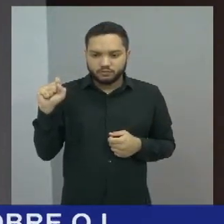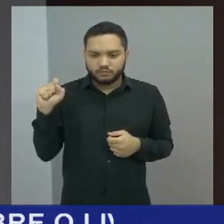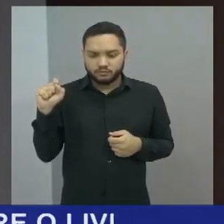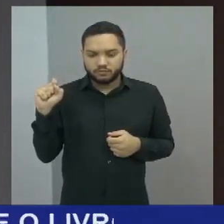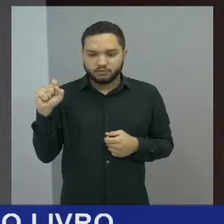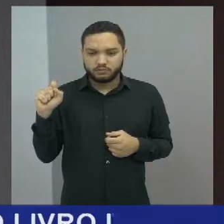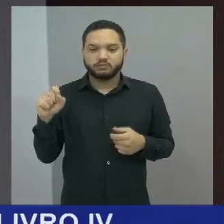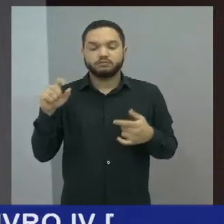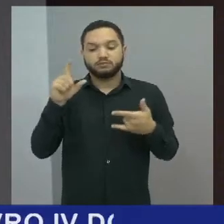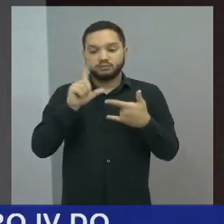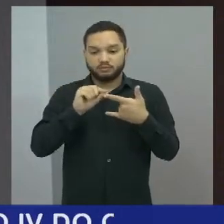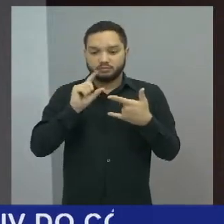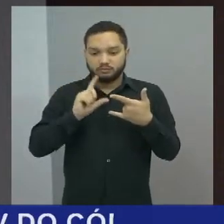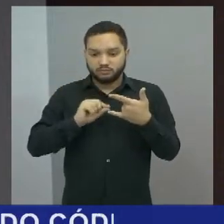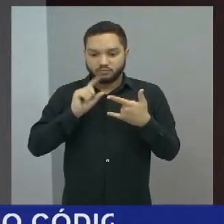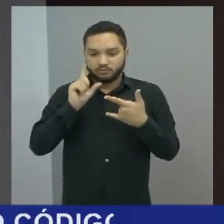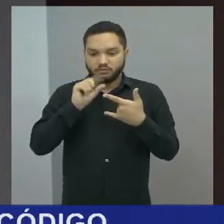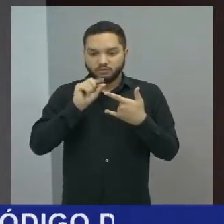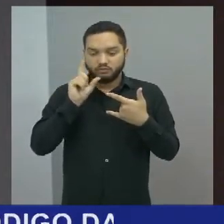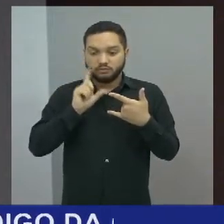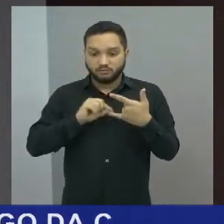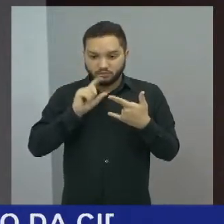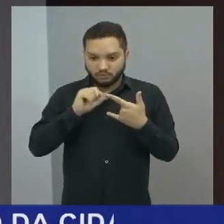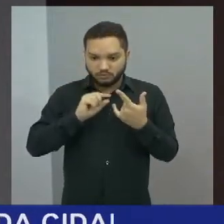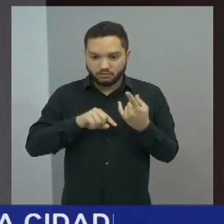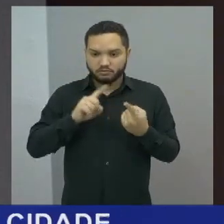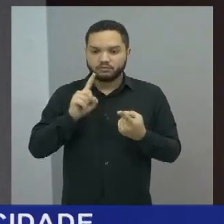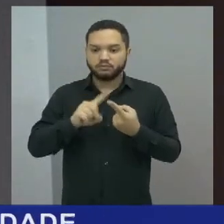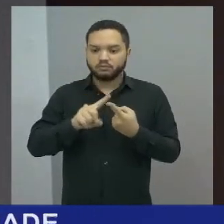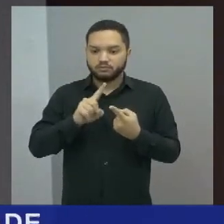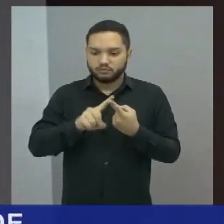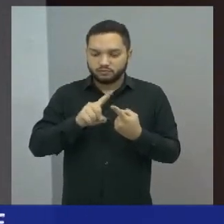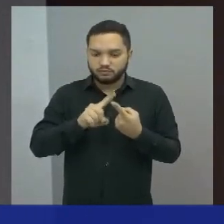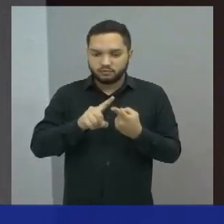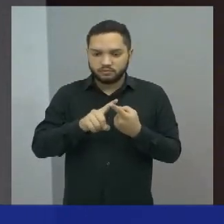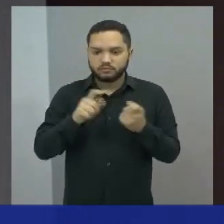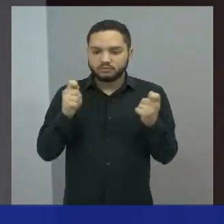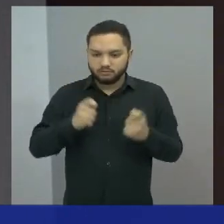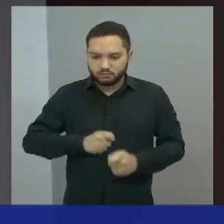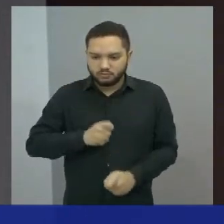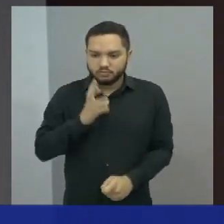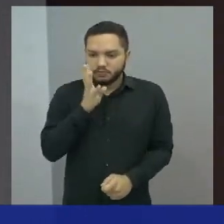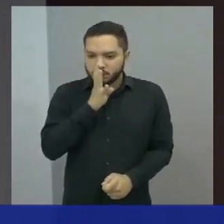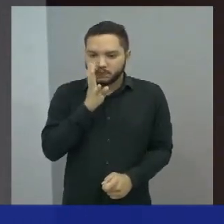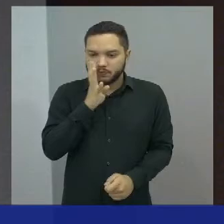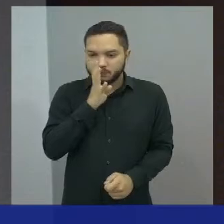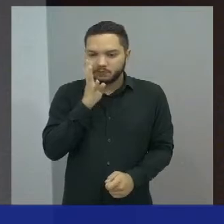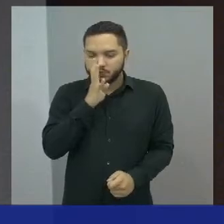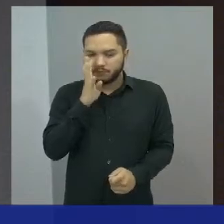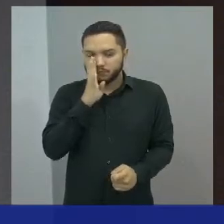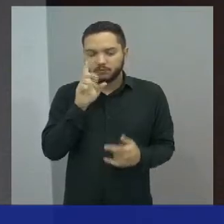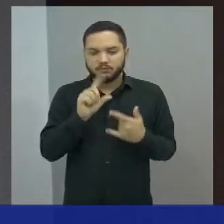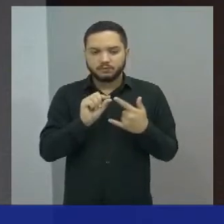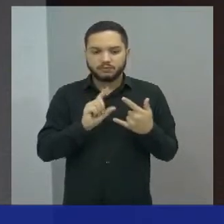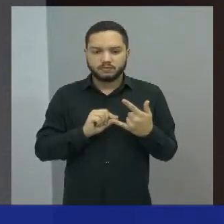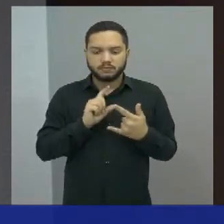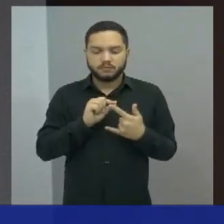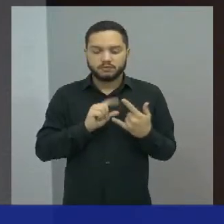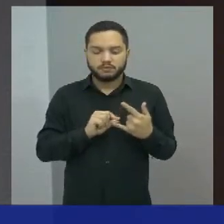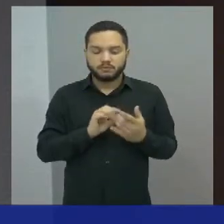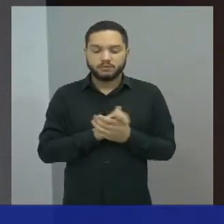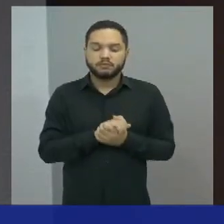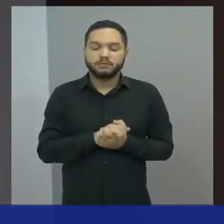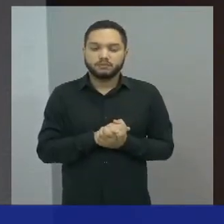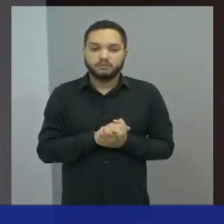Pelo YouTube também. Pronto, é transmitido também pelo YouTube essas audiências.